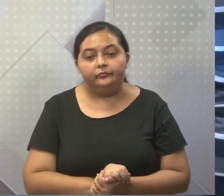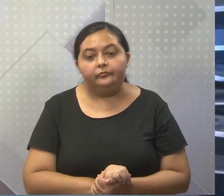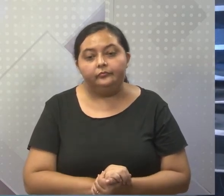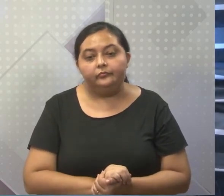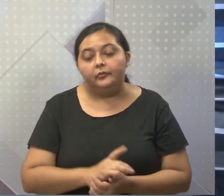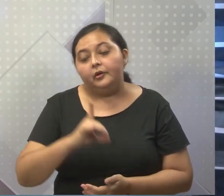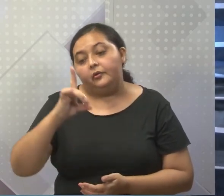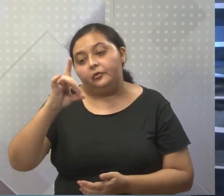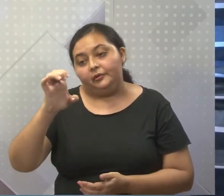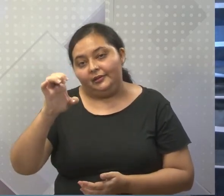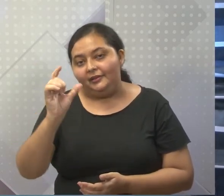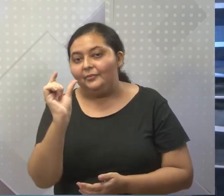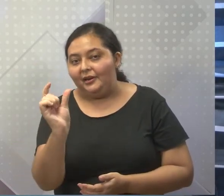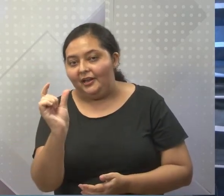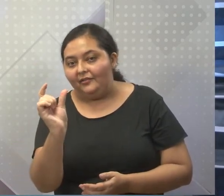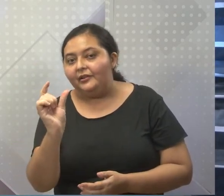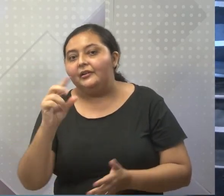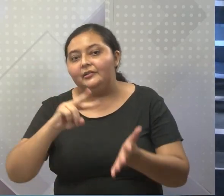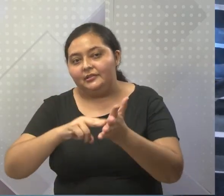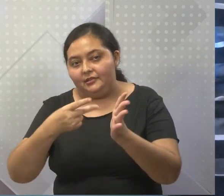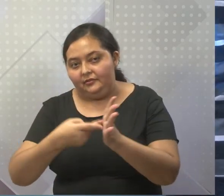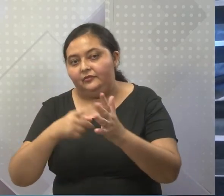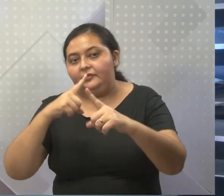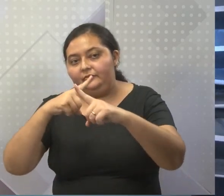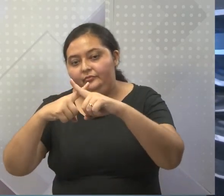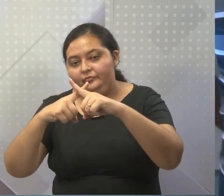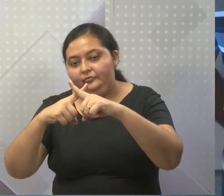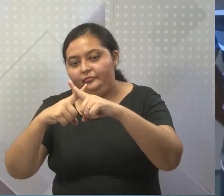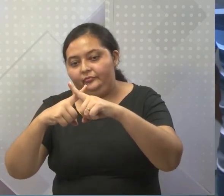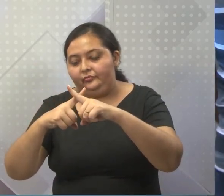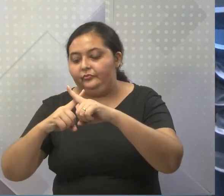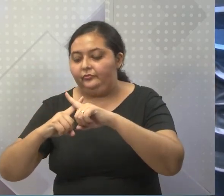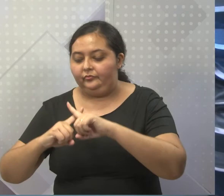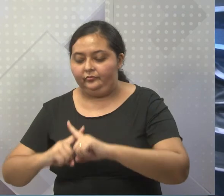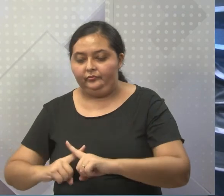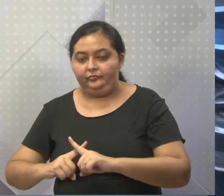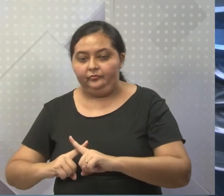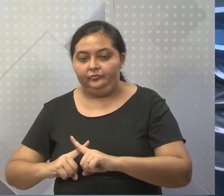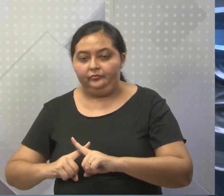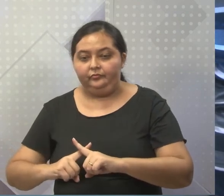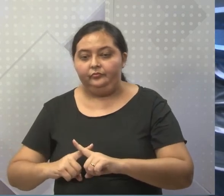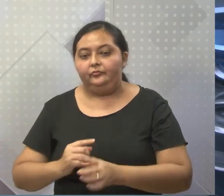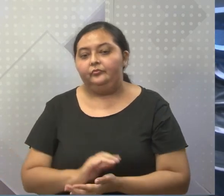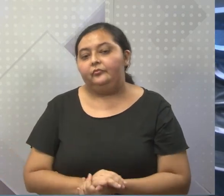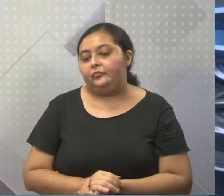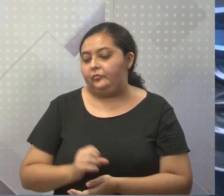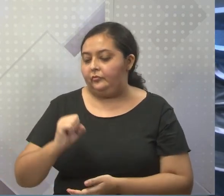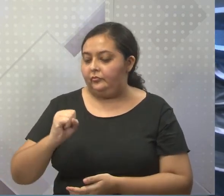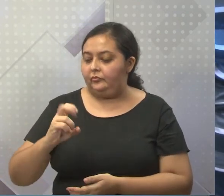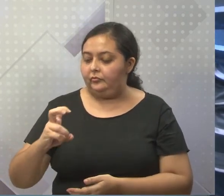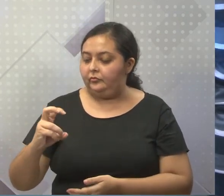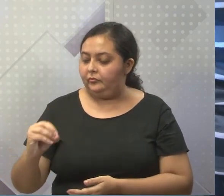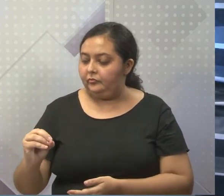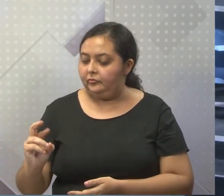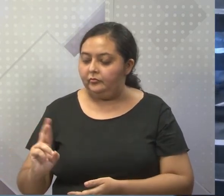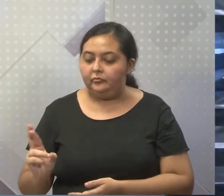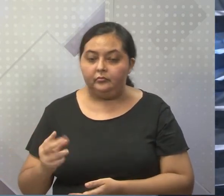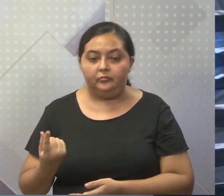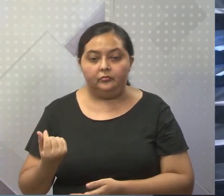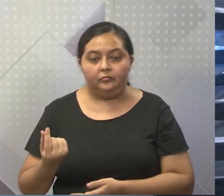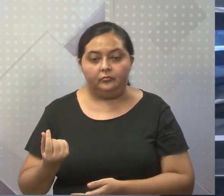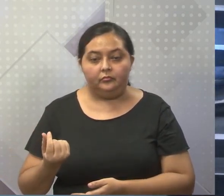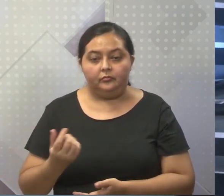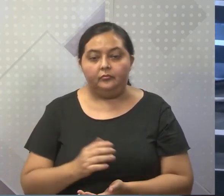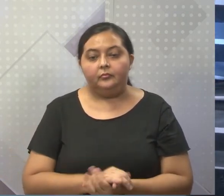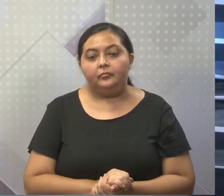O de, eu já sei que é uma multiplicação. E agora eu vou pegar o valor lá bonitinho, que é 850.